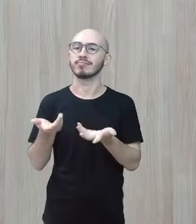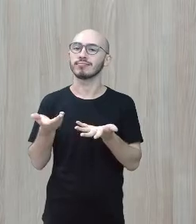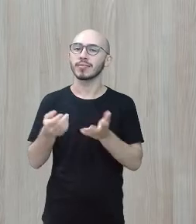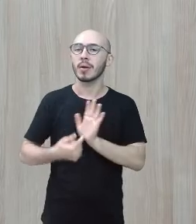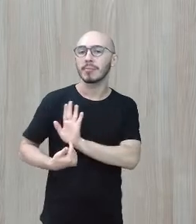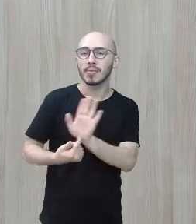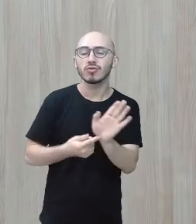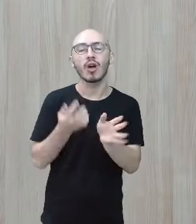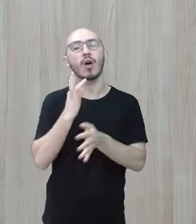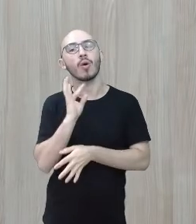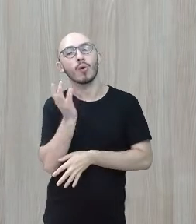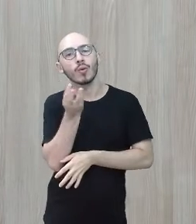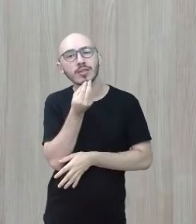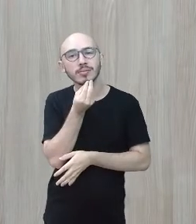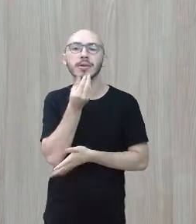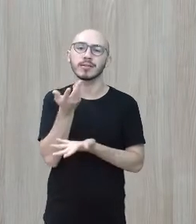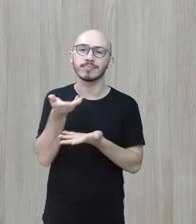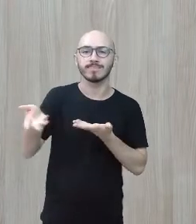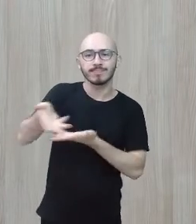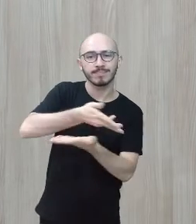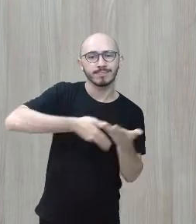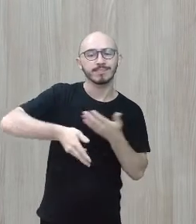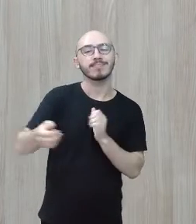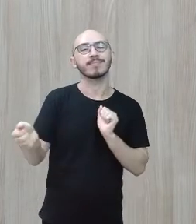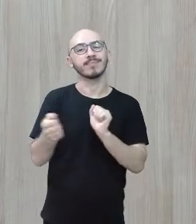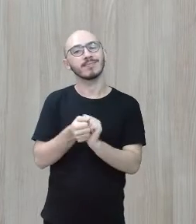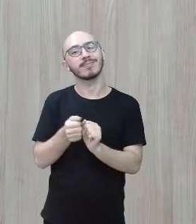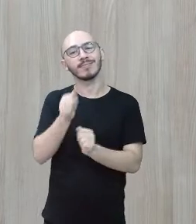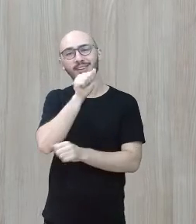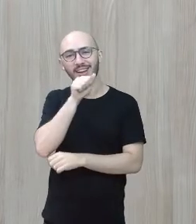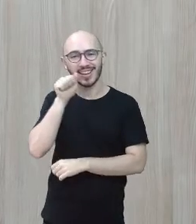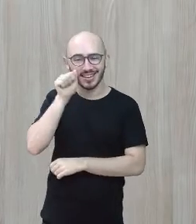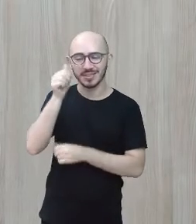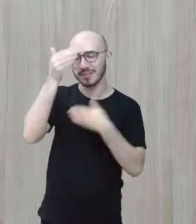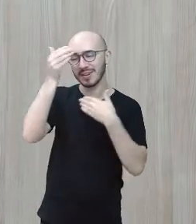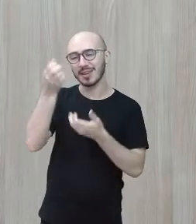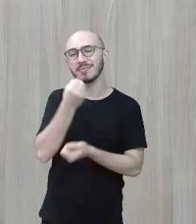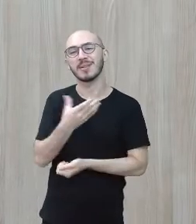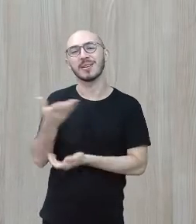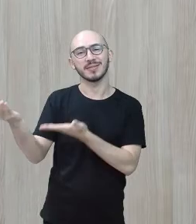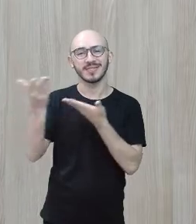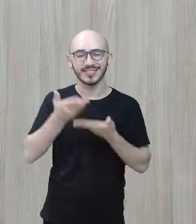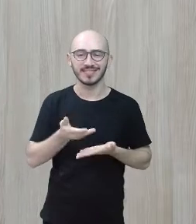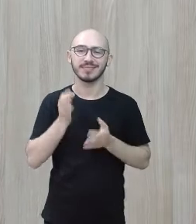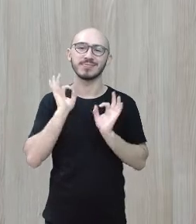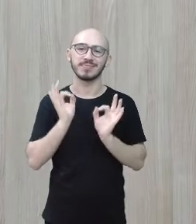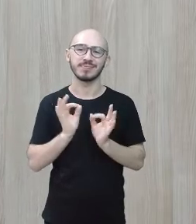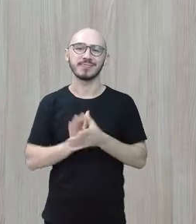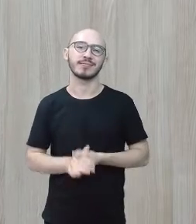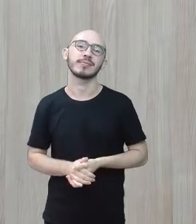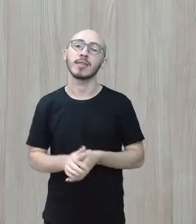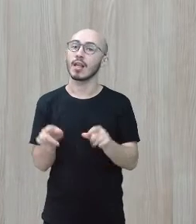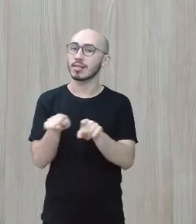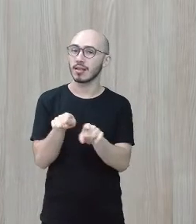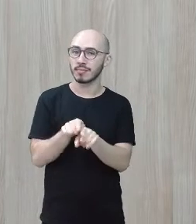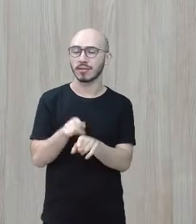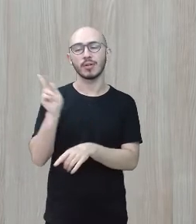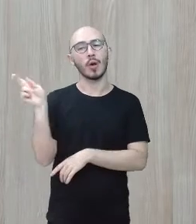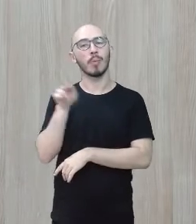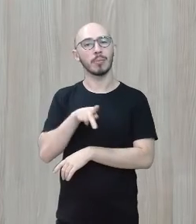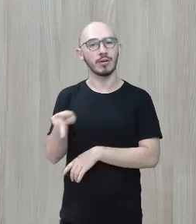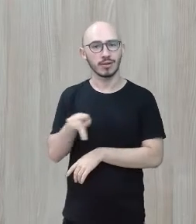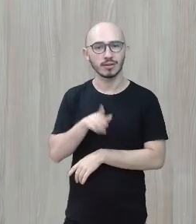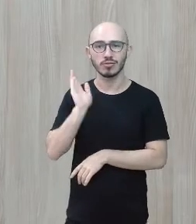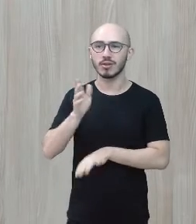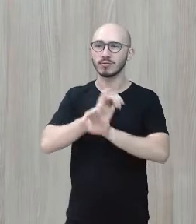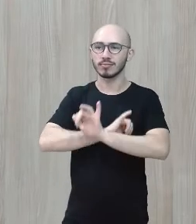pouquinho de conhecimento aqui junto com a gente, tá certo? Então, Anderson, obrigado, seja bem-vindo, tá certo? Ó, gente, como o Pedro falou, a gente tem